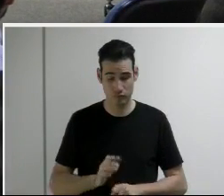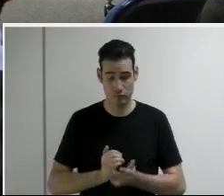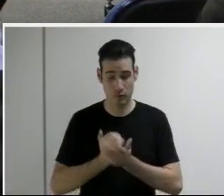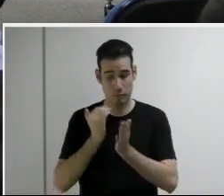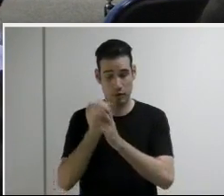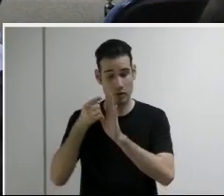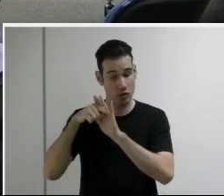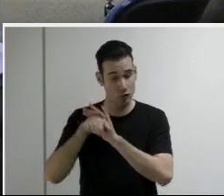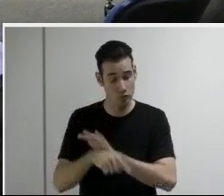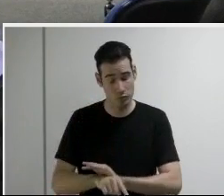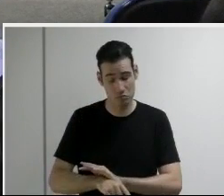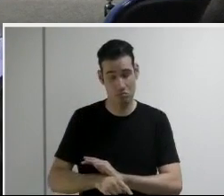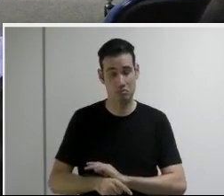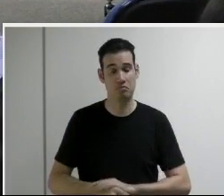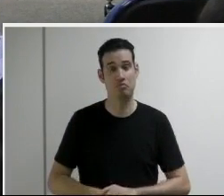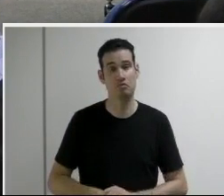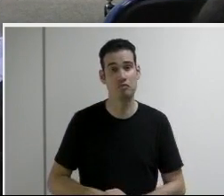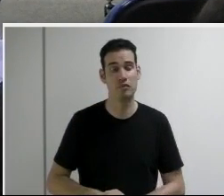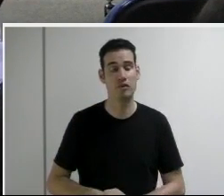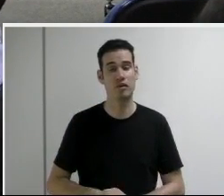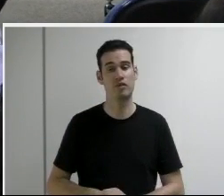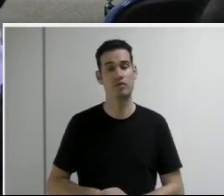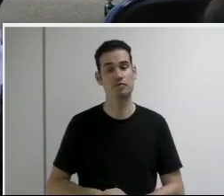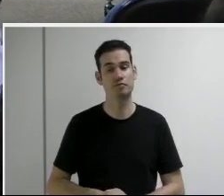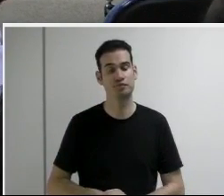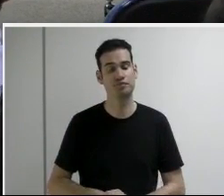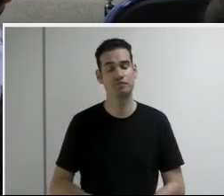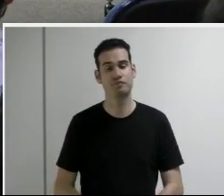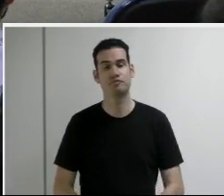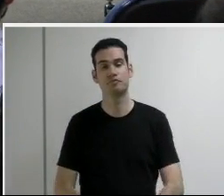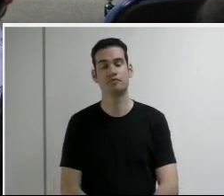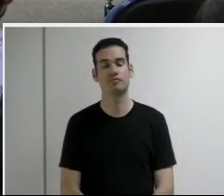Ele avança também, bom, ele avançou, digamos assim,